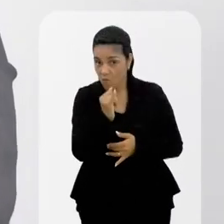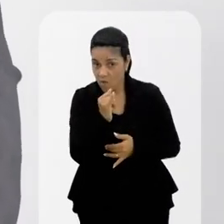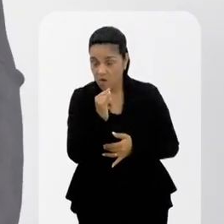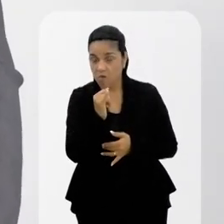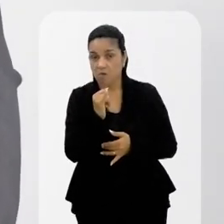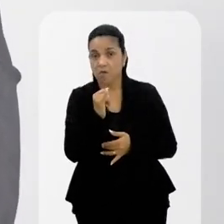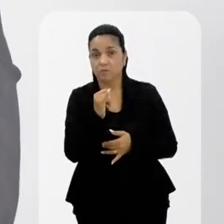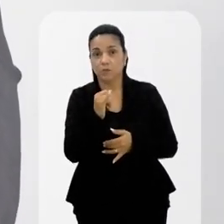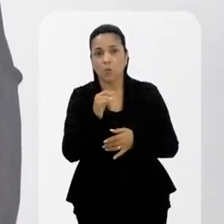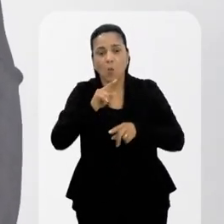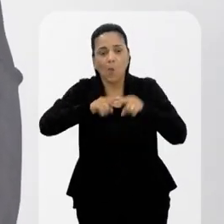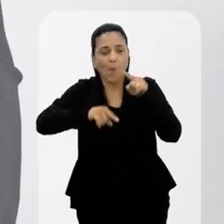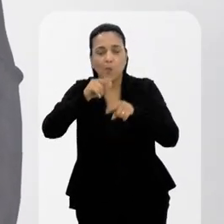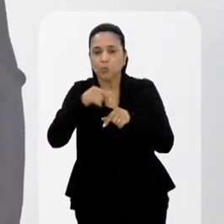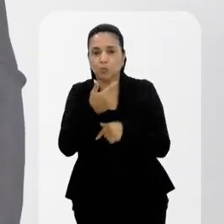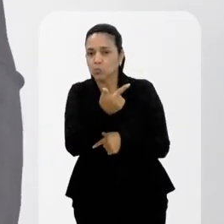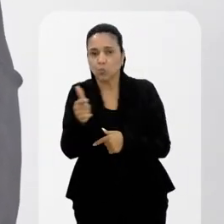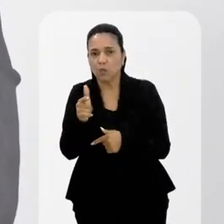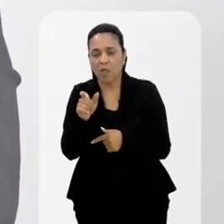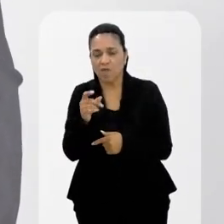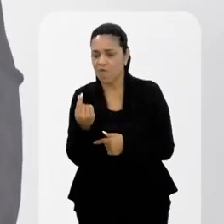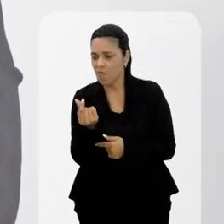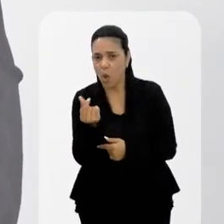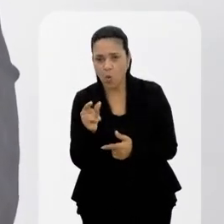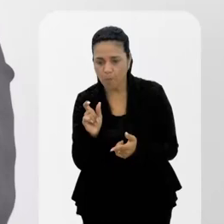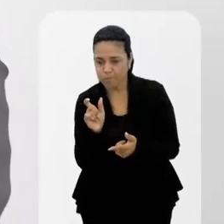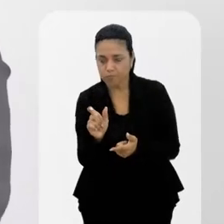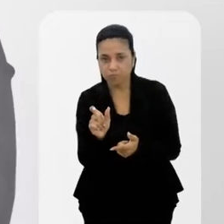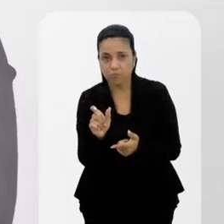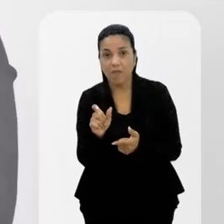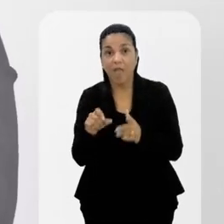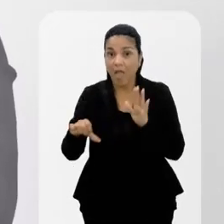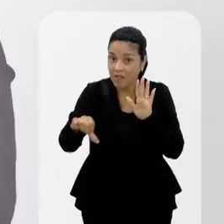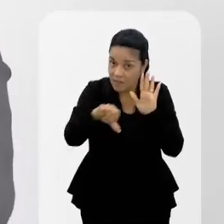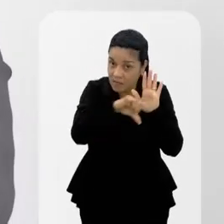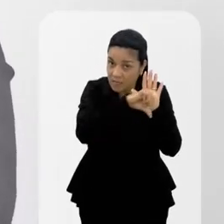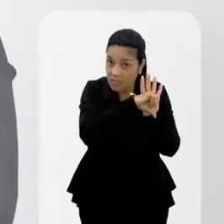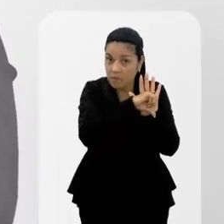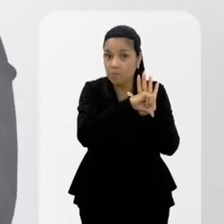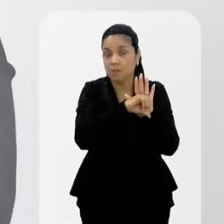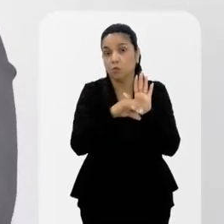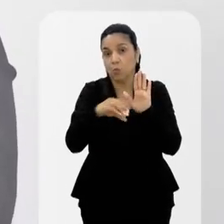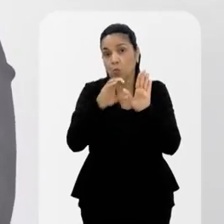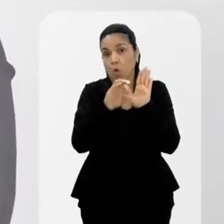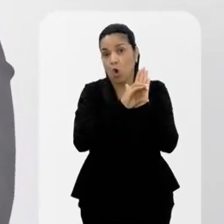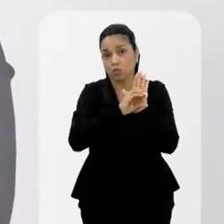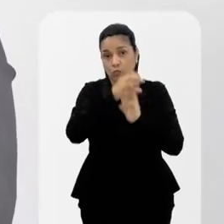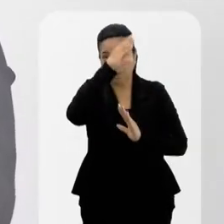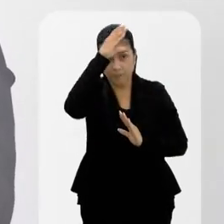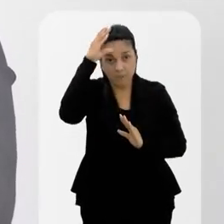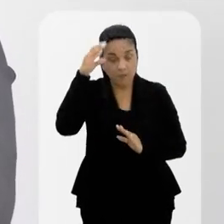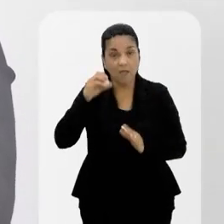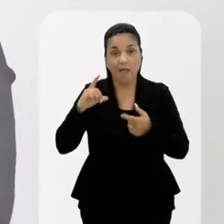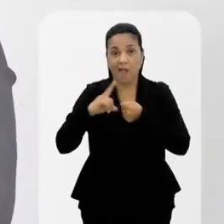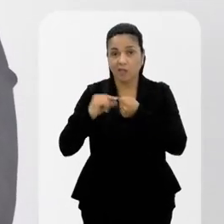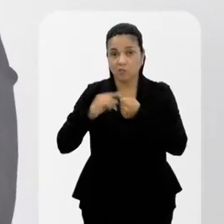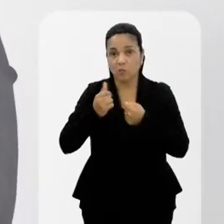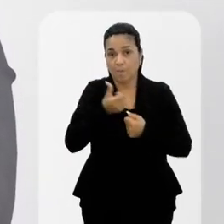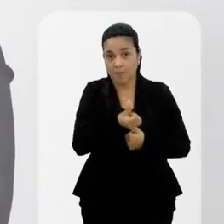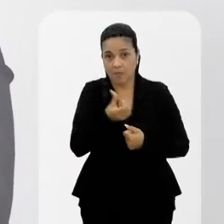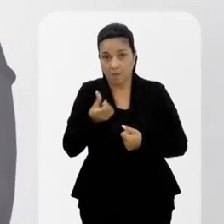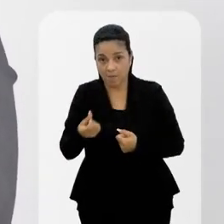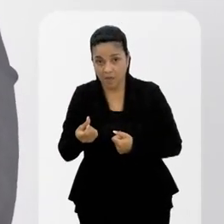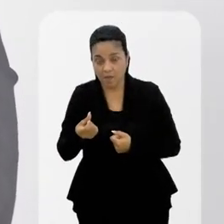falando o seguinte: um produto está sem preço. Isso, perante o Código de Consumidor, é crime. É crime. O artigo 66 diz que